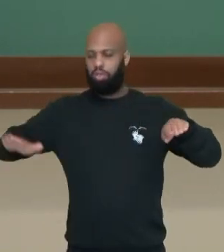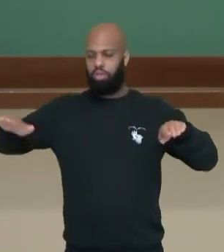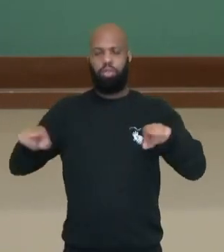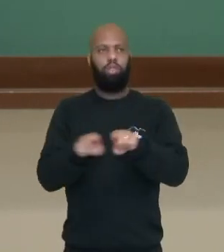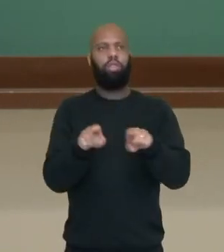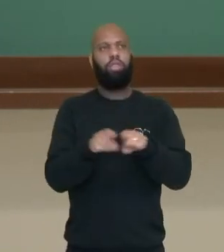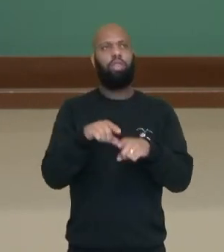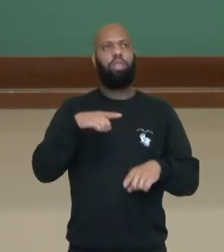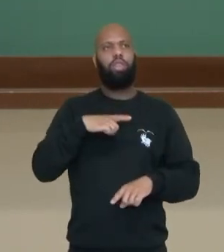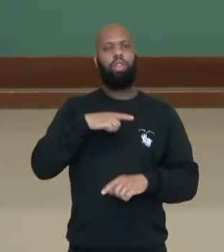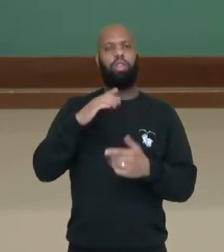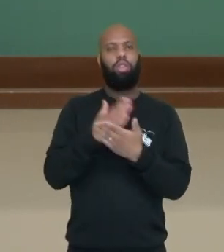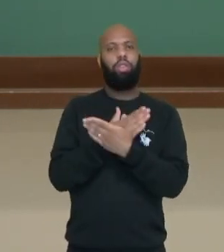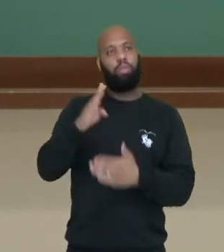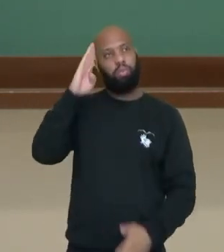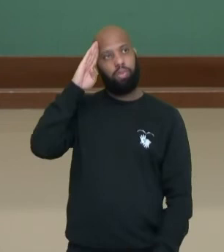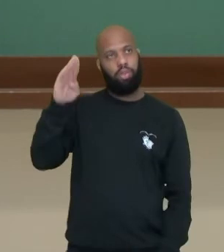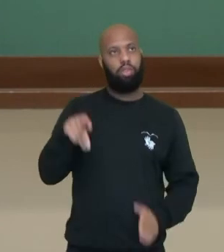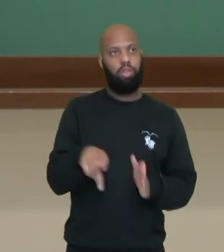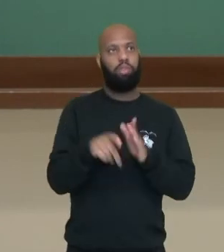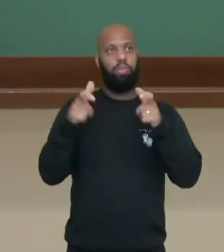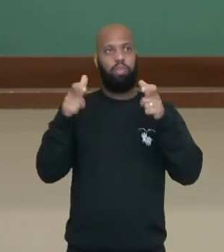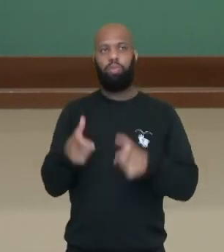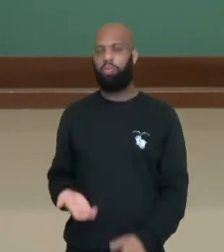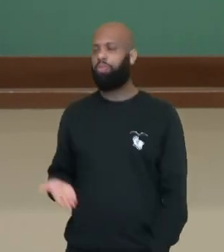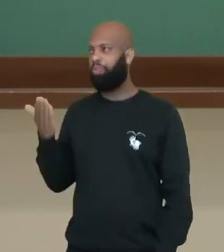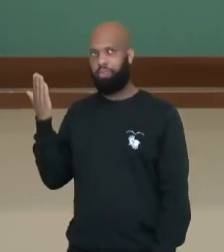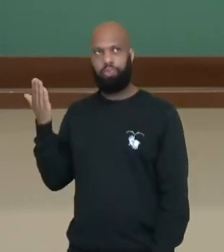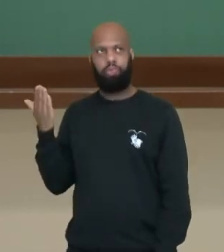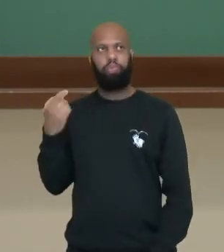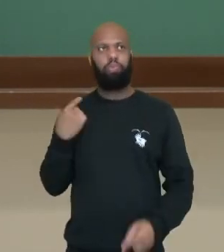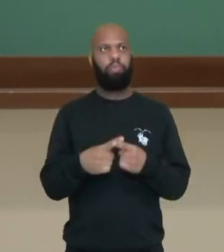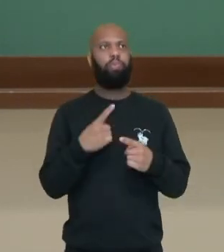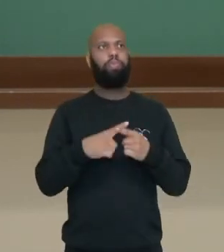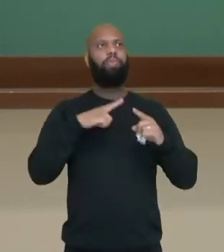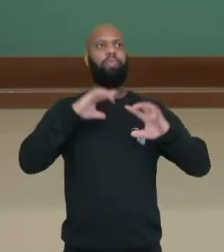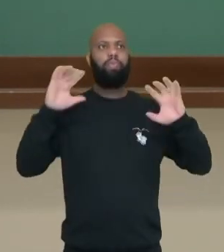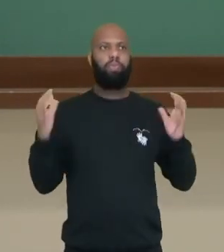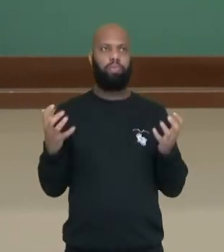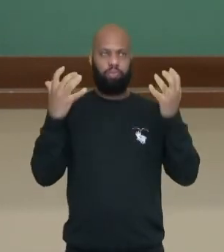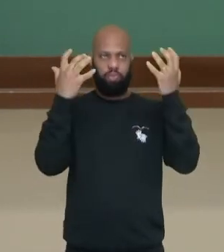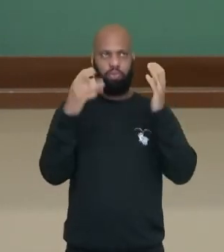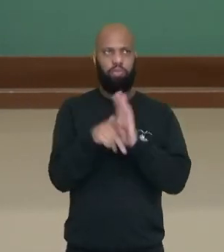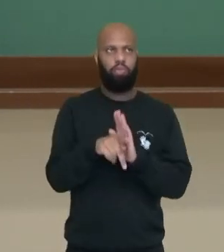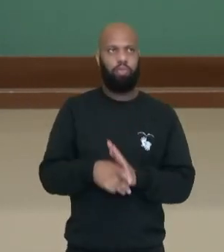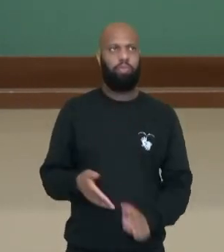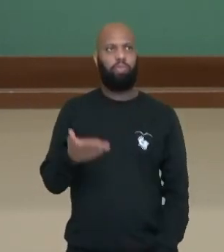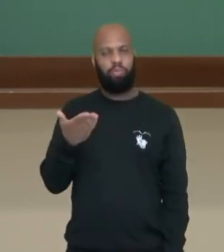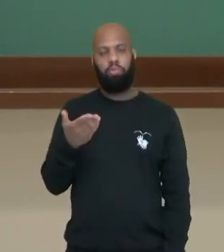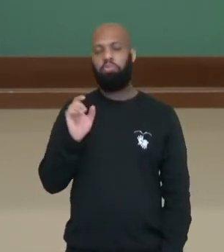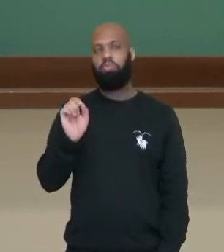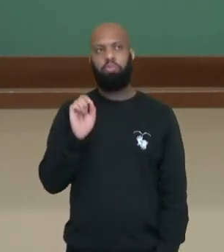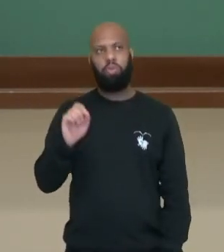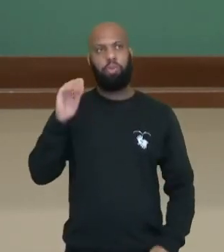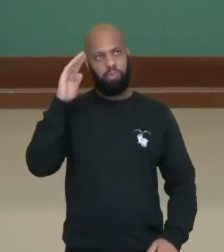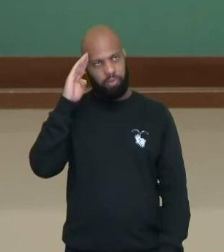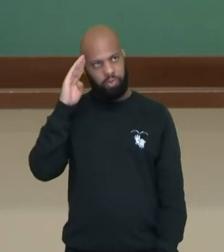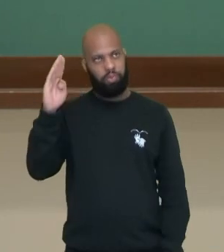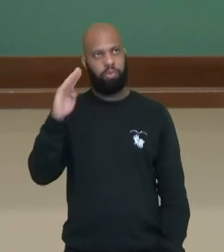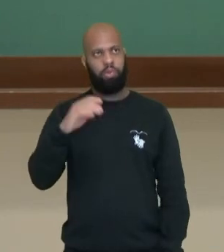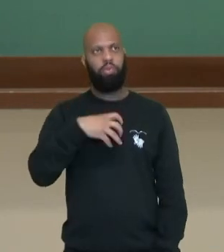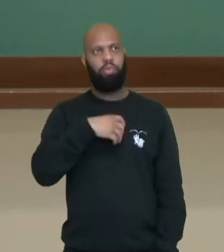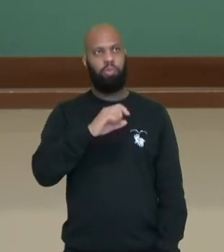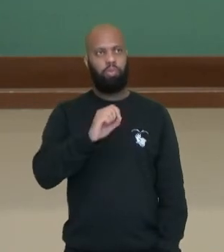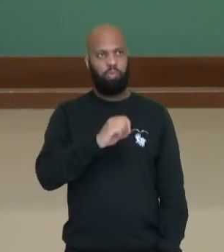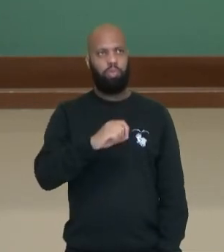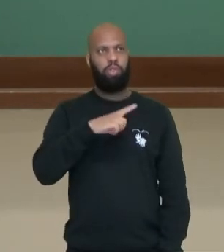encontram principalmente lá na Nova Zelândia. O clima da região, ele é principalmente